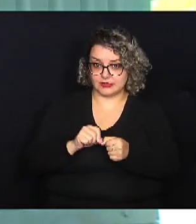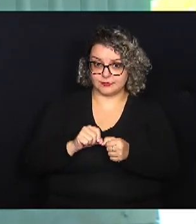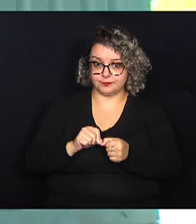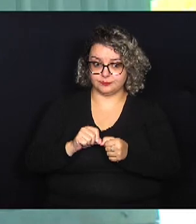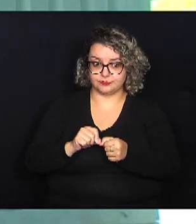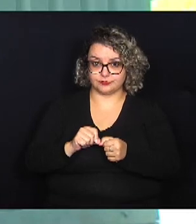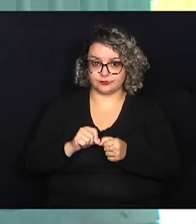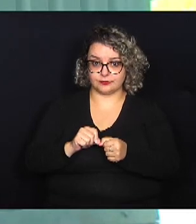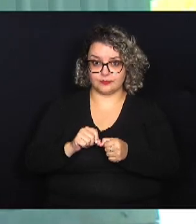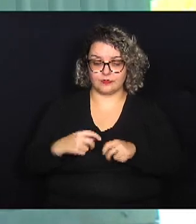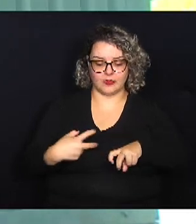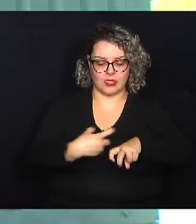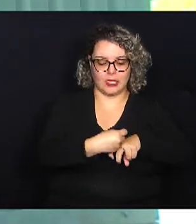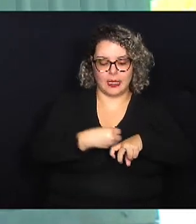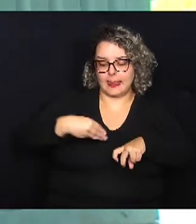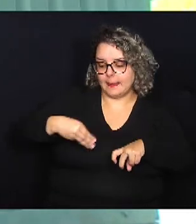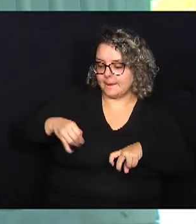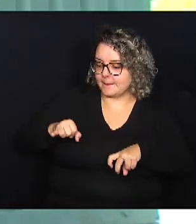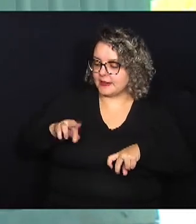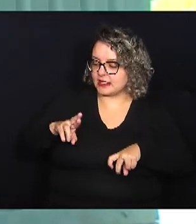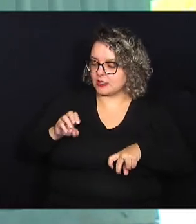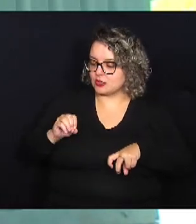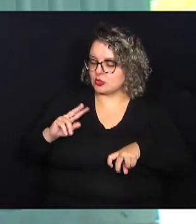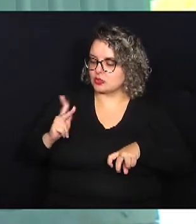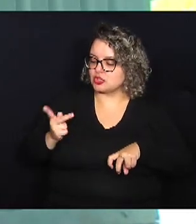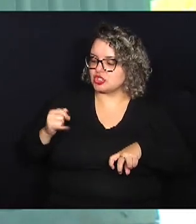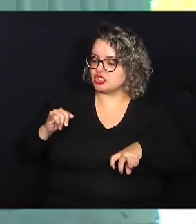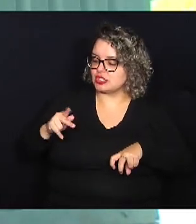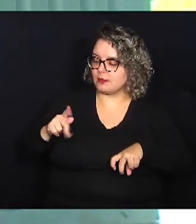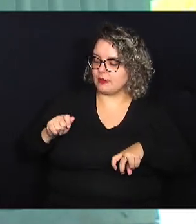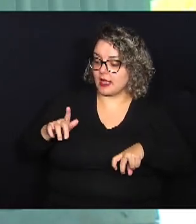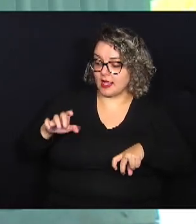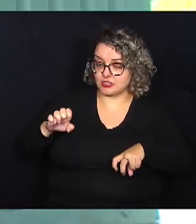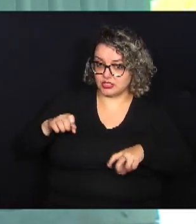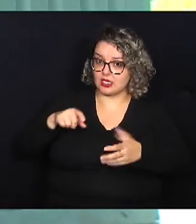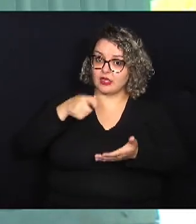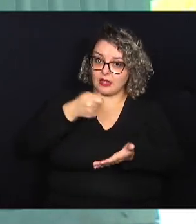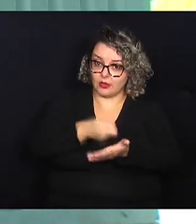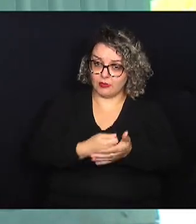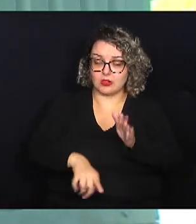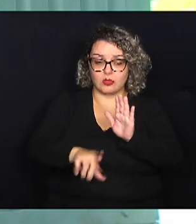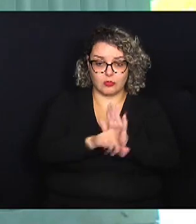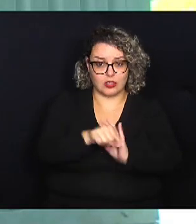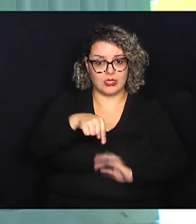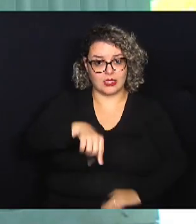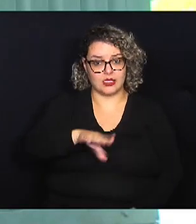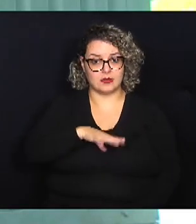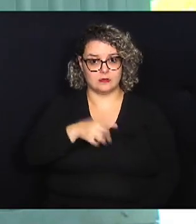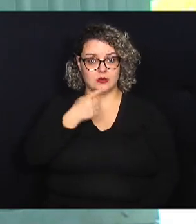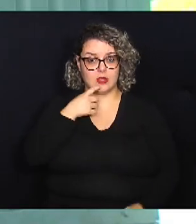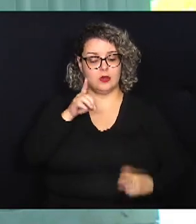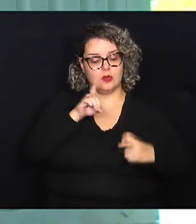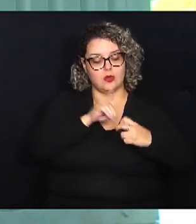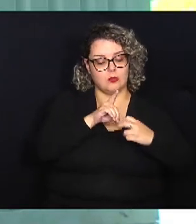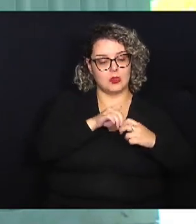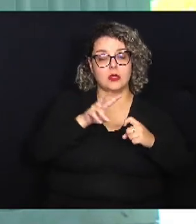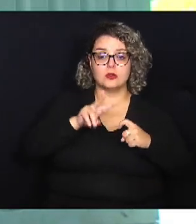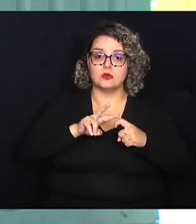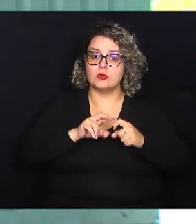desde a microchipagem, que é obrigatório por lei hoje em Campinas, né? Uma consulta veterinária que vai